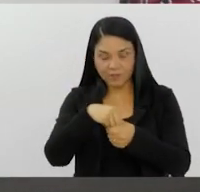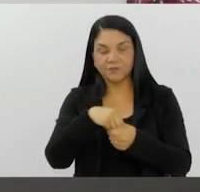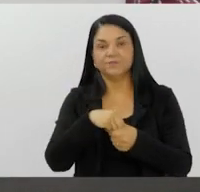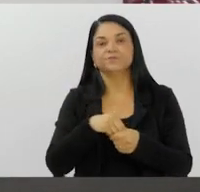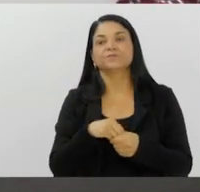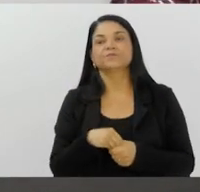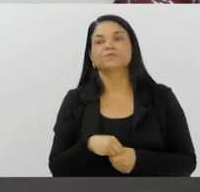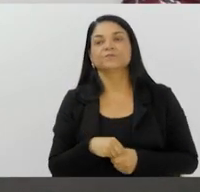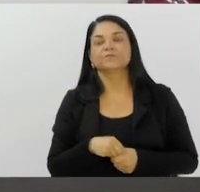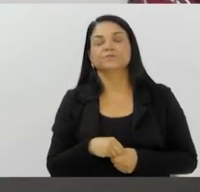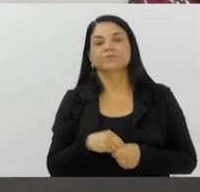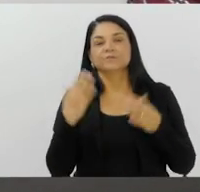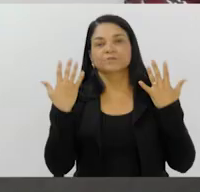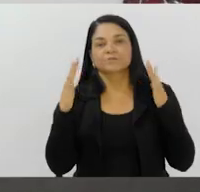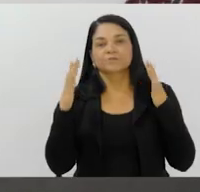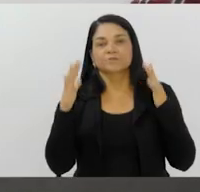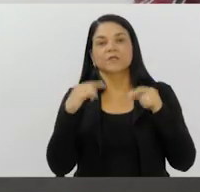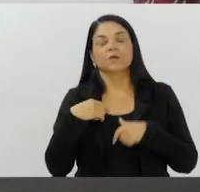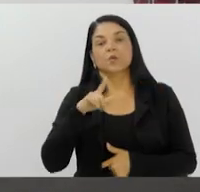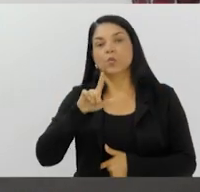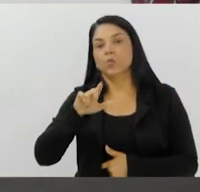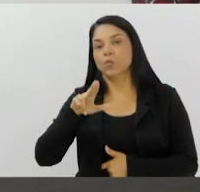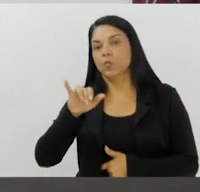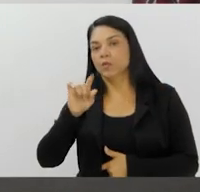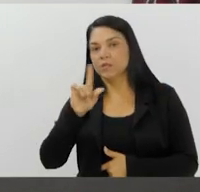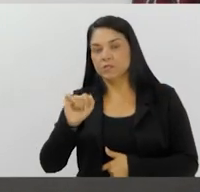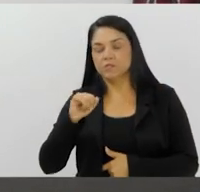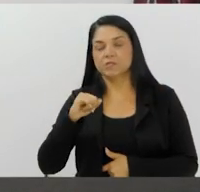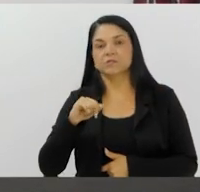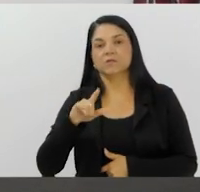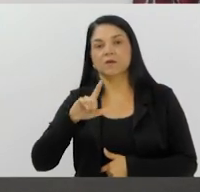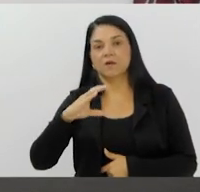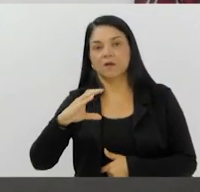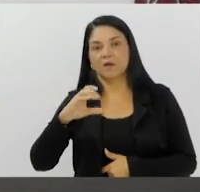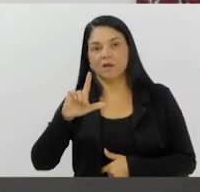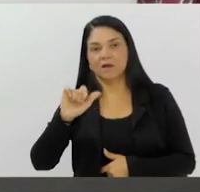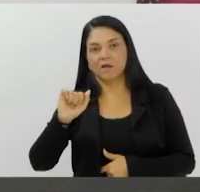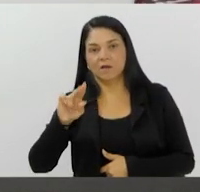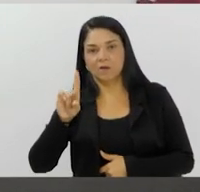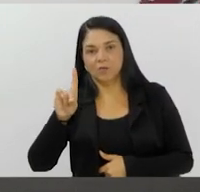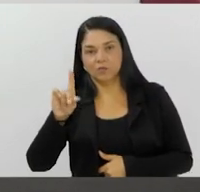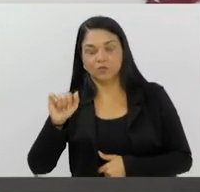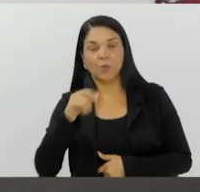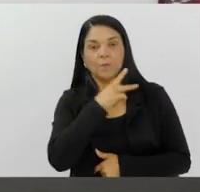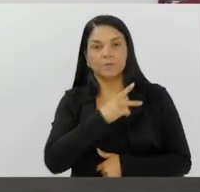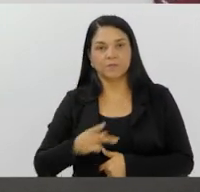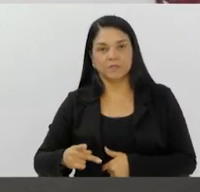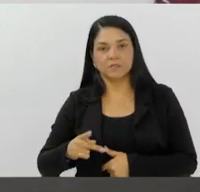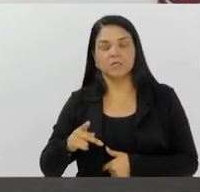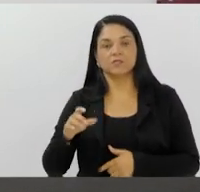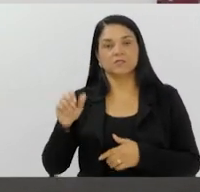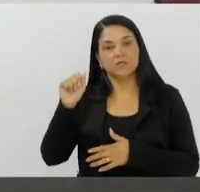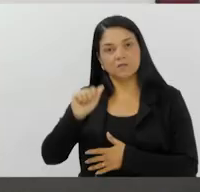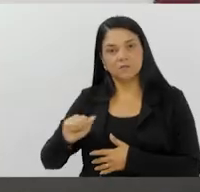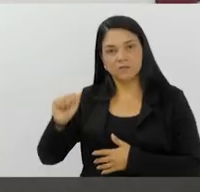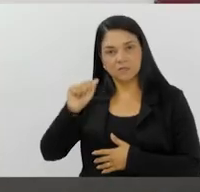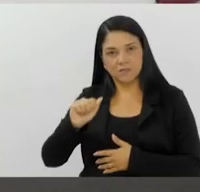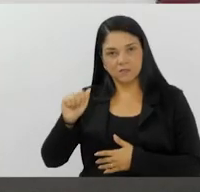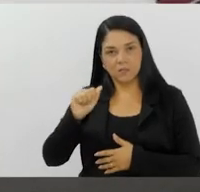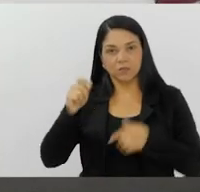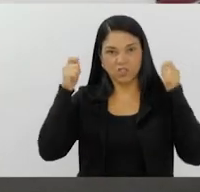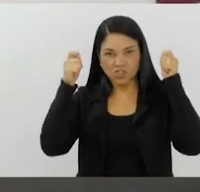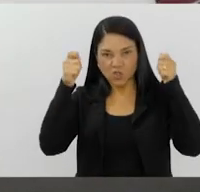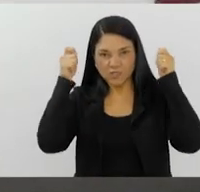arquibancada o luí Cláudio nosso companheiro tinha mencionado é Presidente da Associação Nacional das torcidas nosso